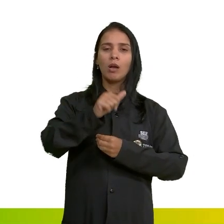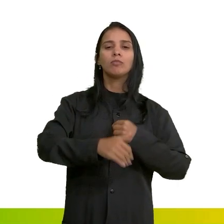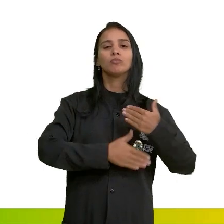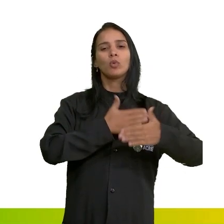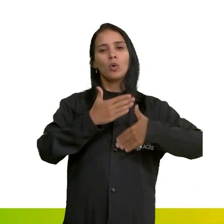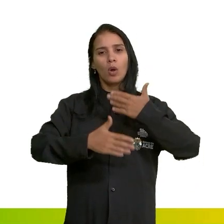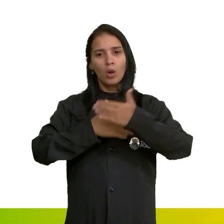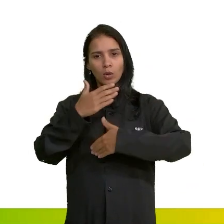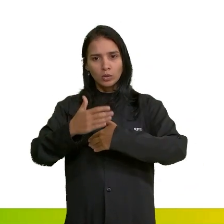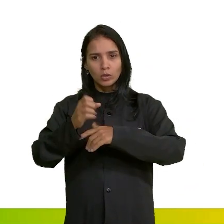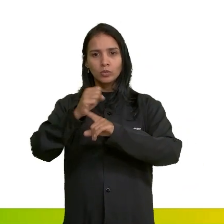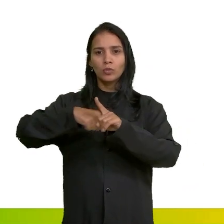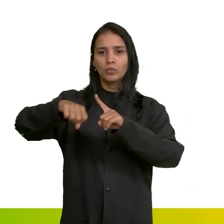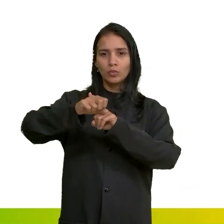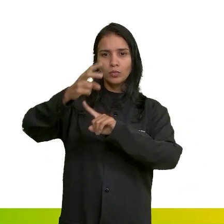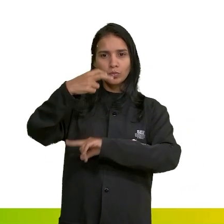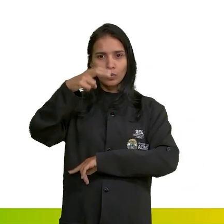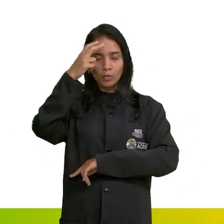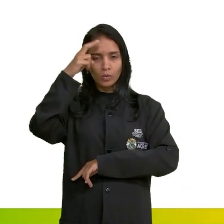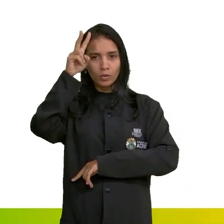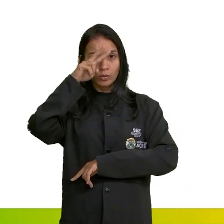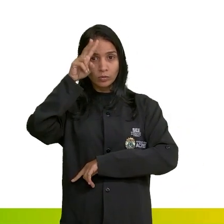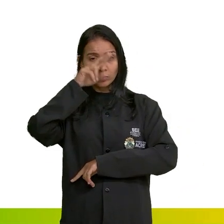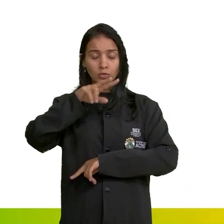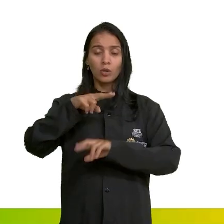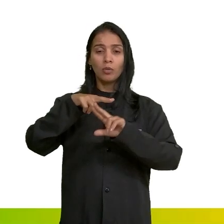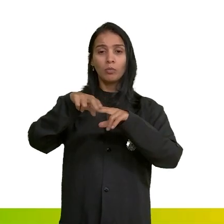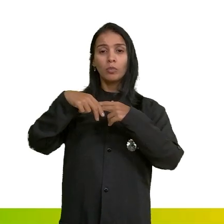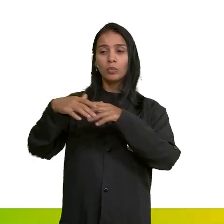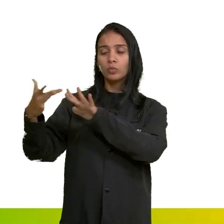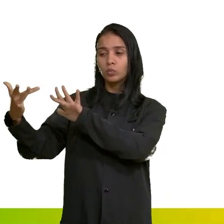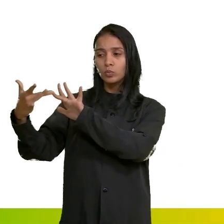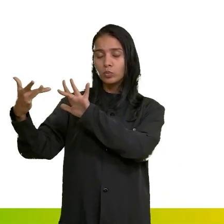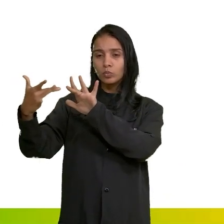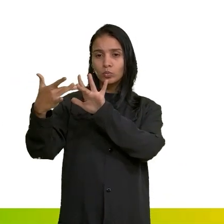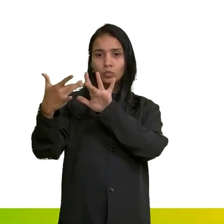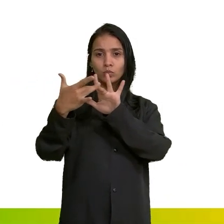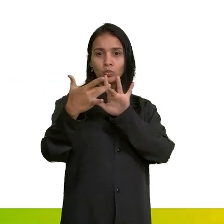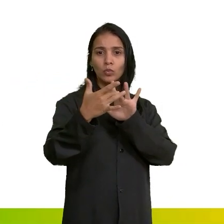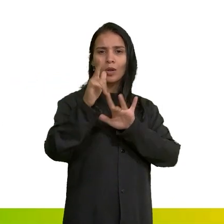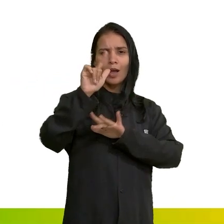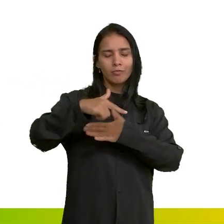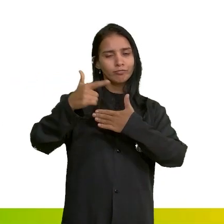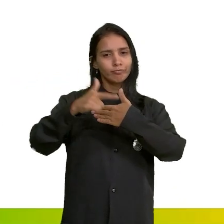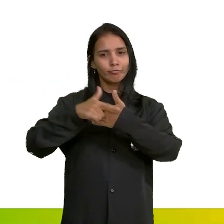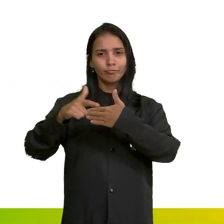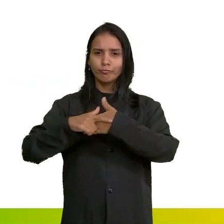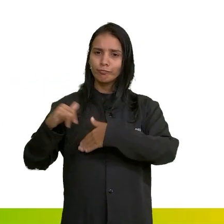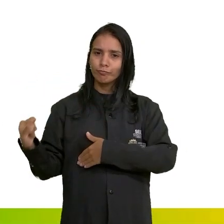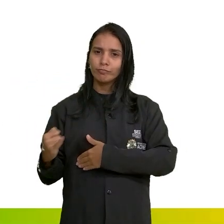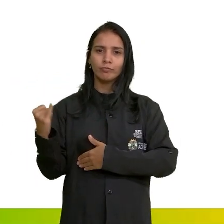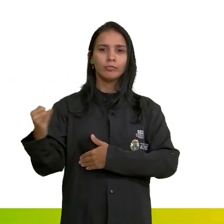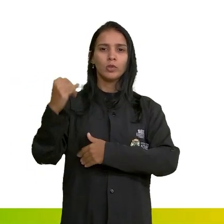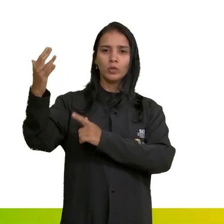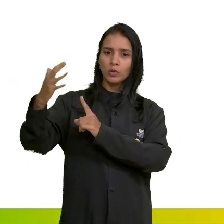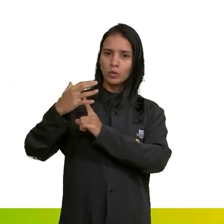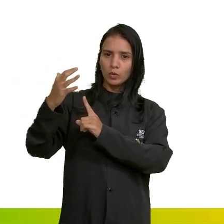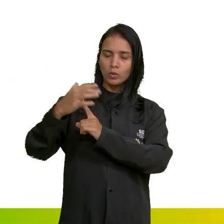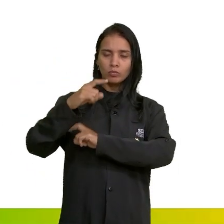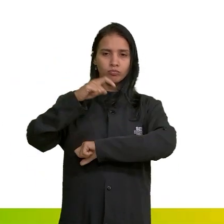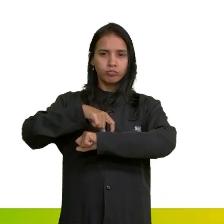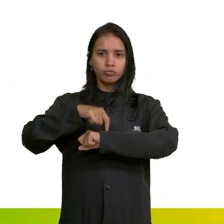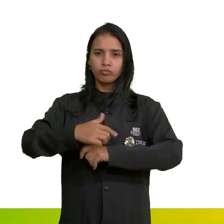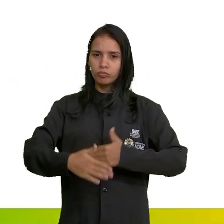históricos, nos quais o contato com o outro desempenha papel fundamental. Esse